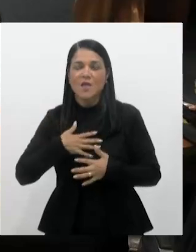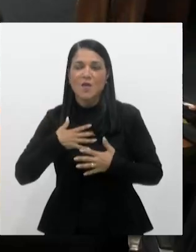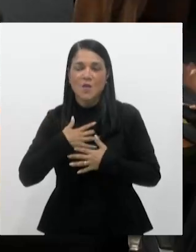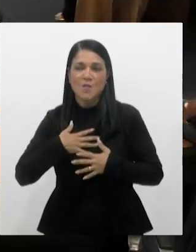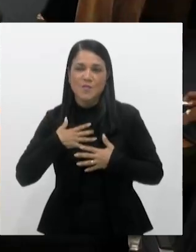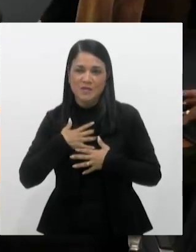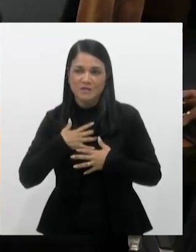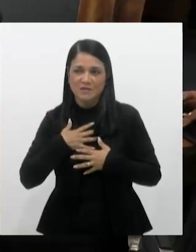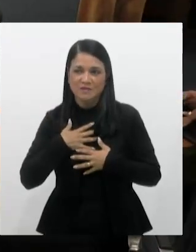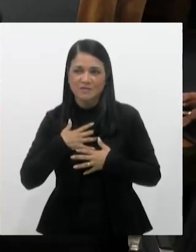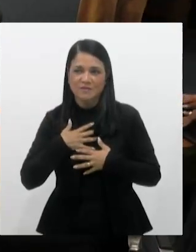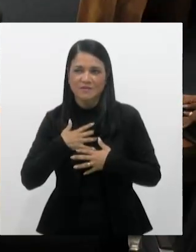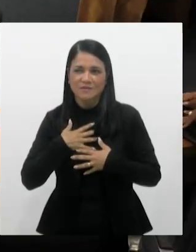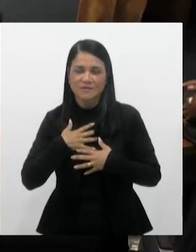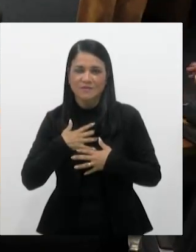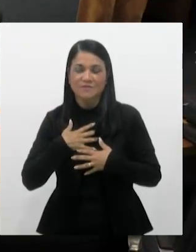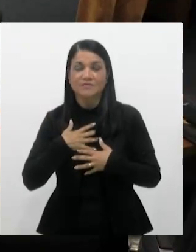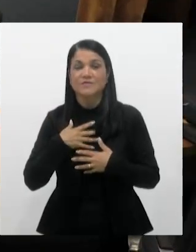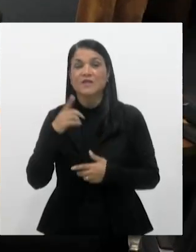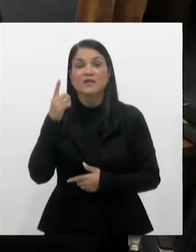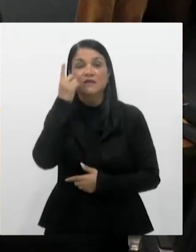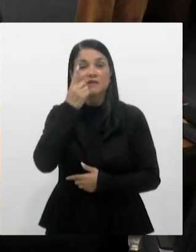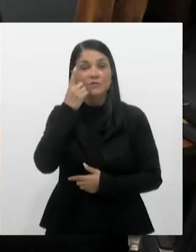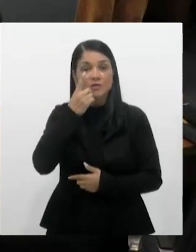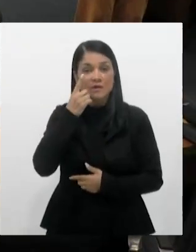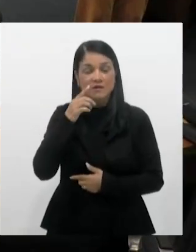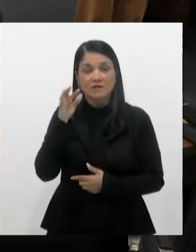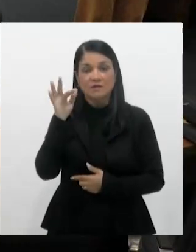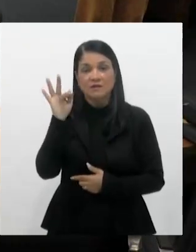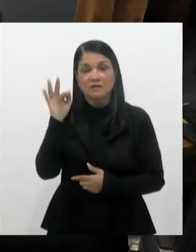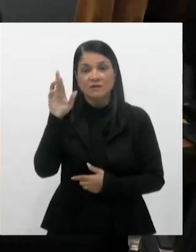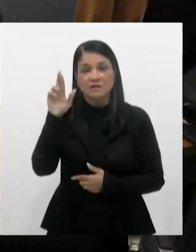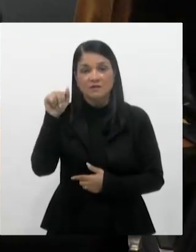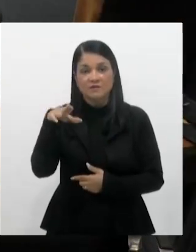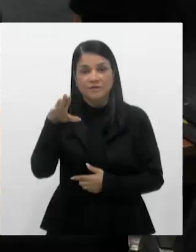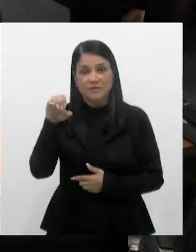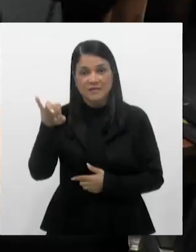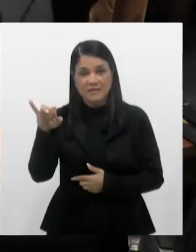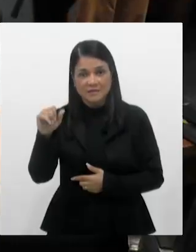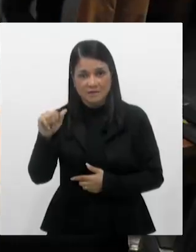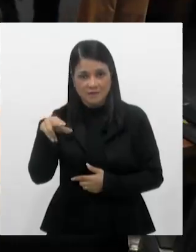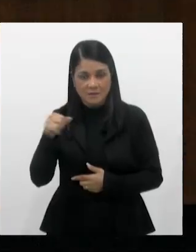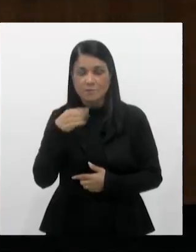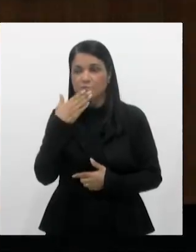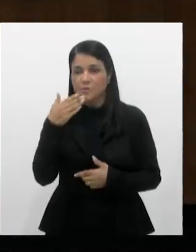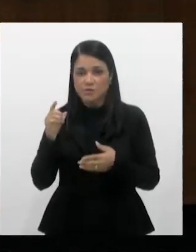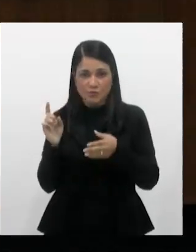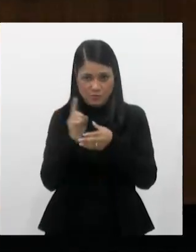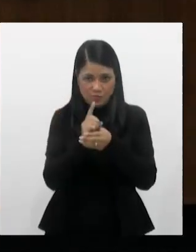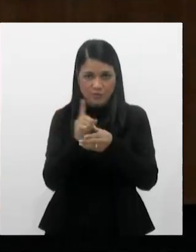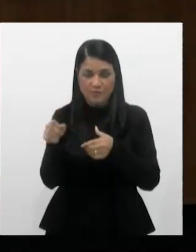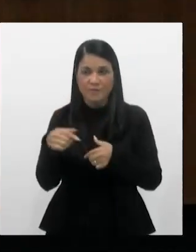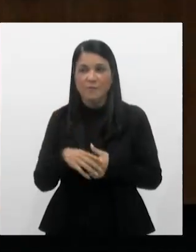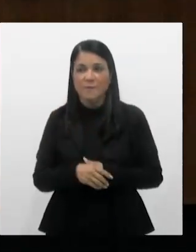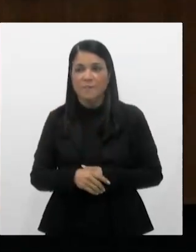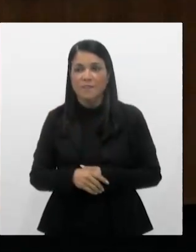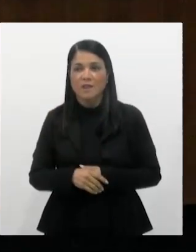Coautoria. Deputada Franciane Mota. Também, a todos os deputados, agradeço a aprovação do projeto.